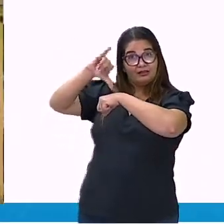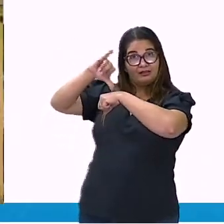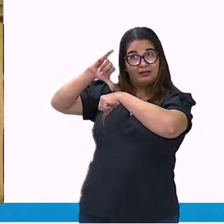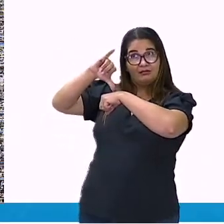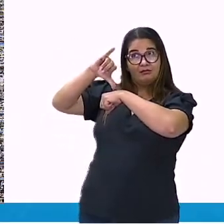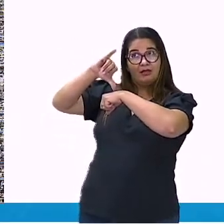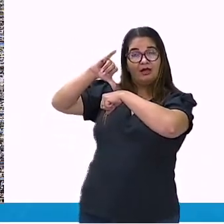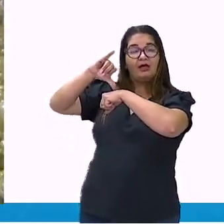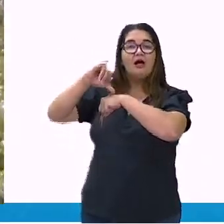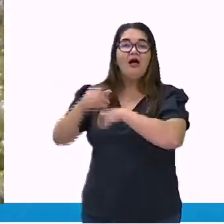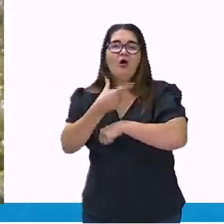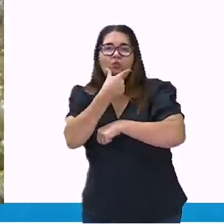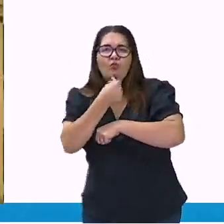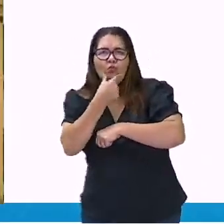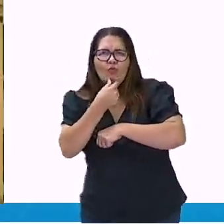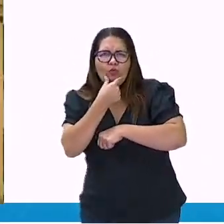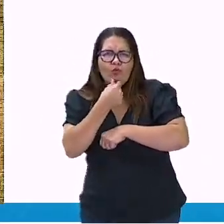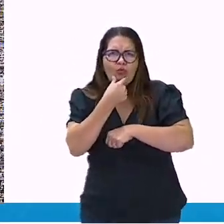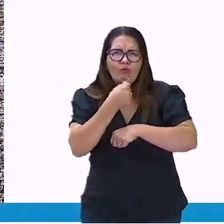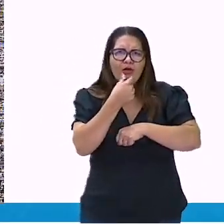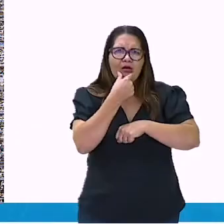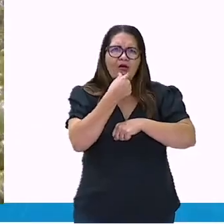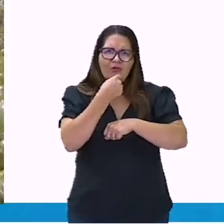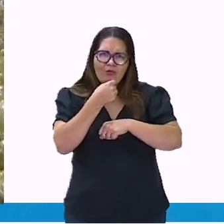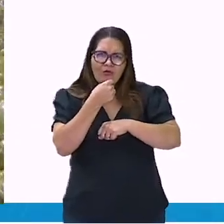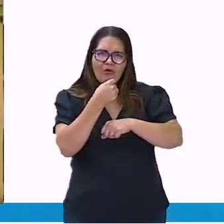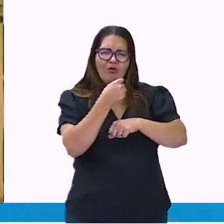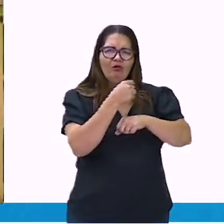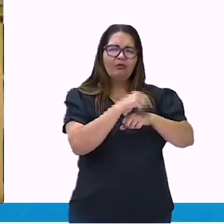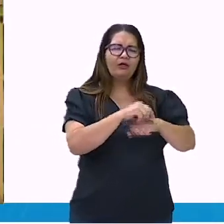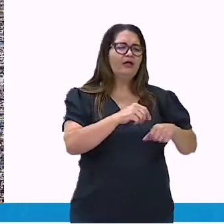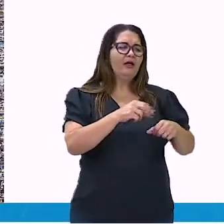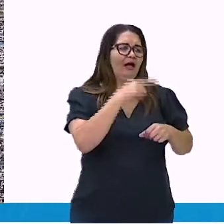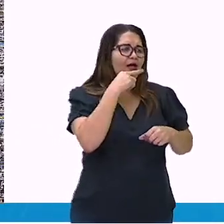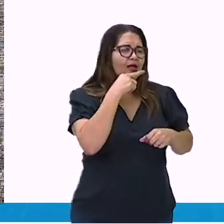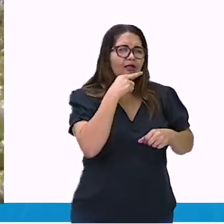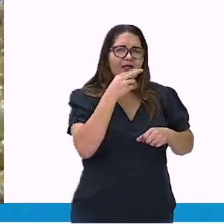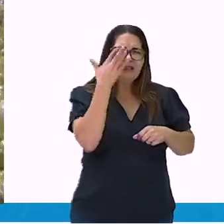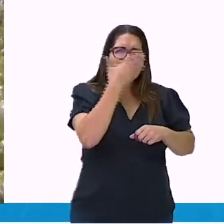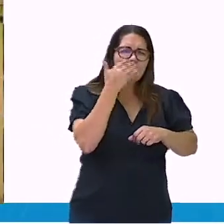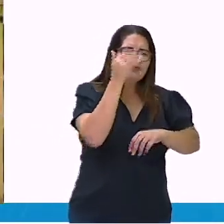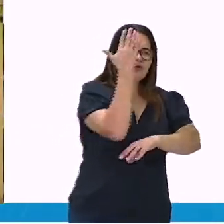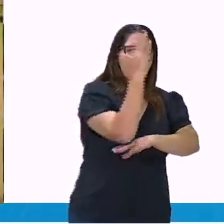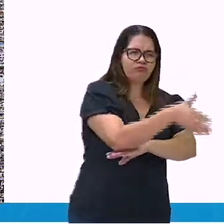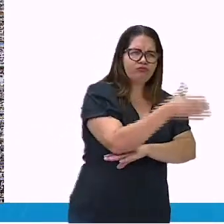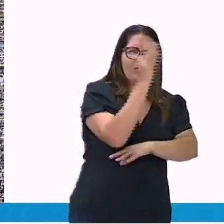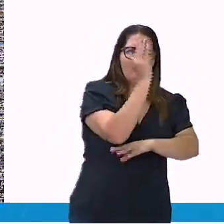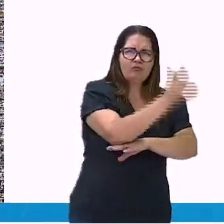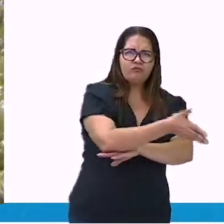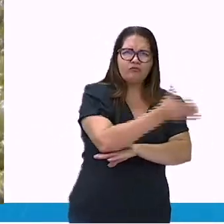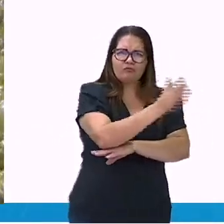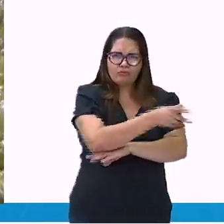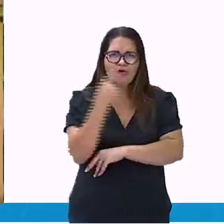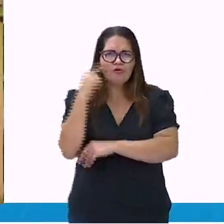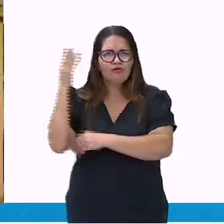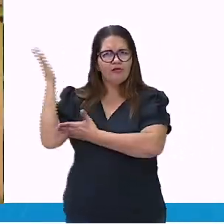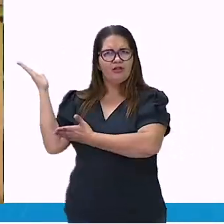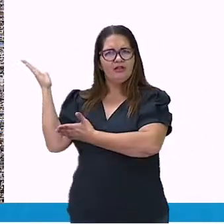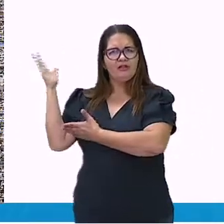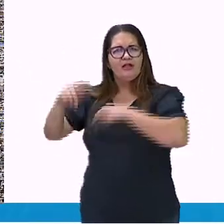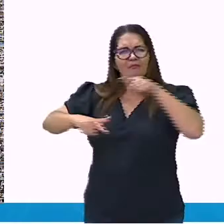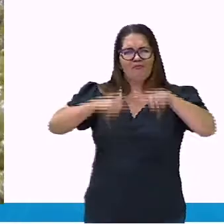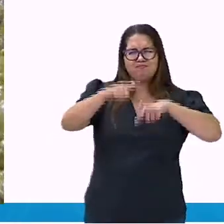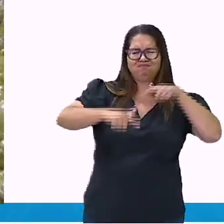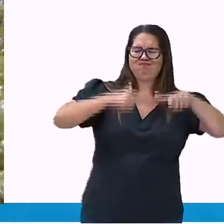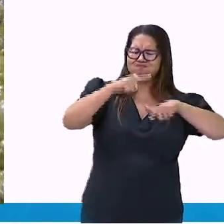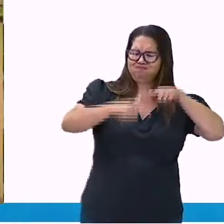lá no canavial, um trabalhador colhendo a cana. E olha como que a história do